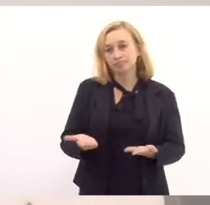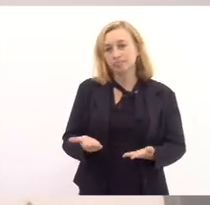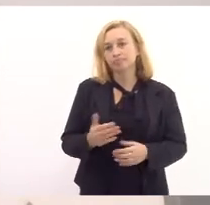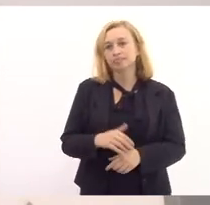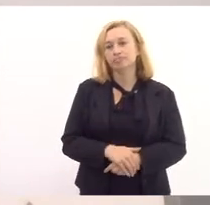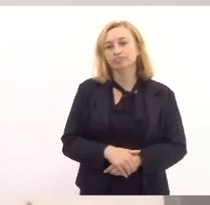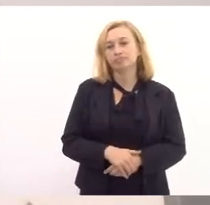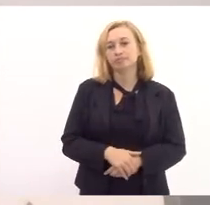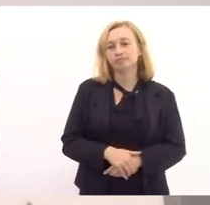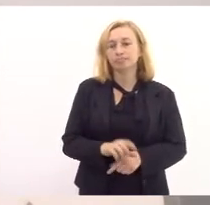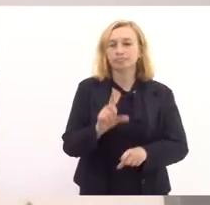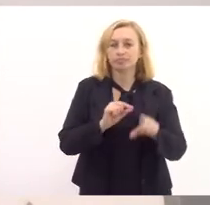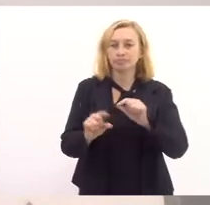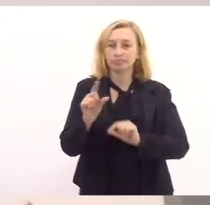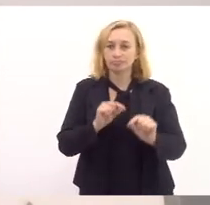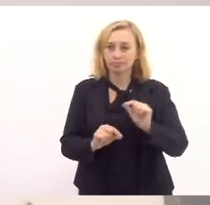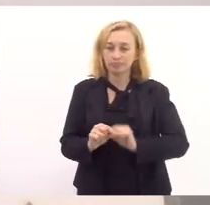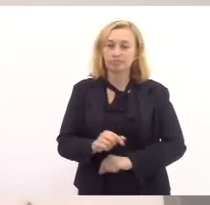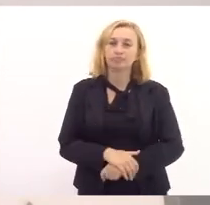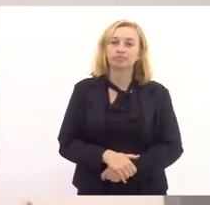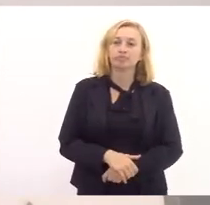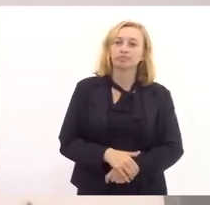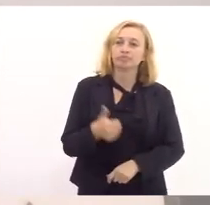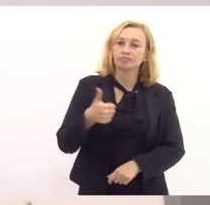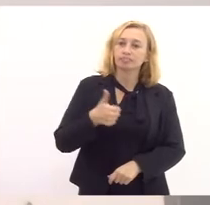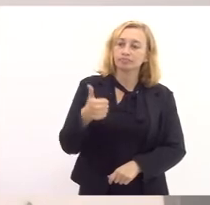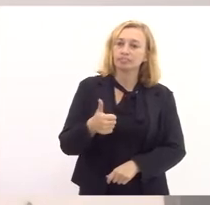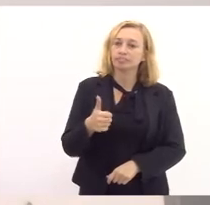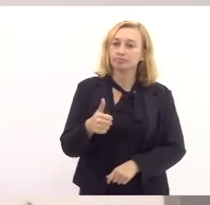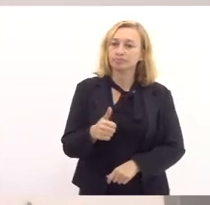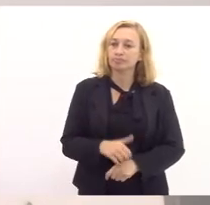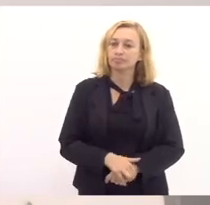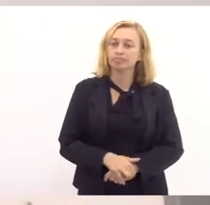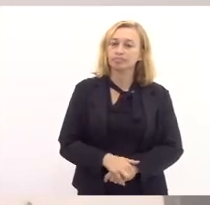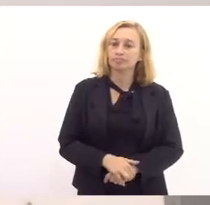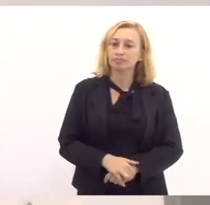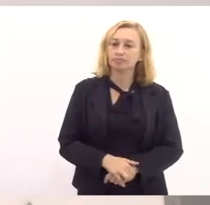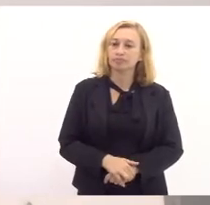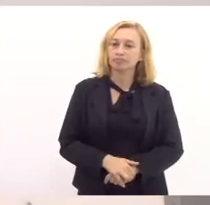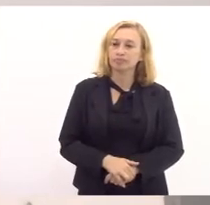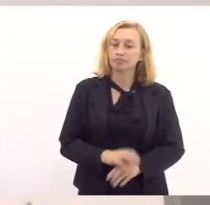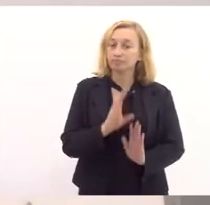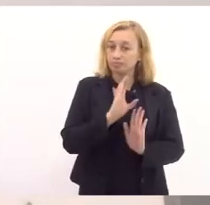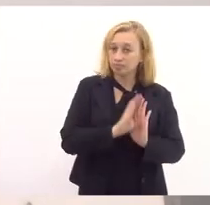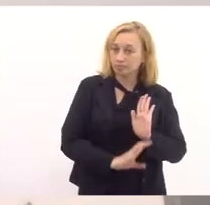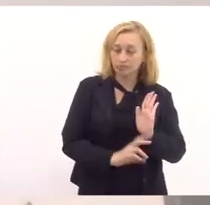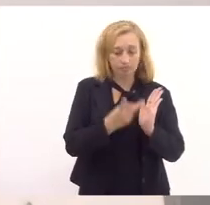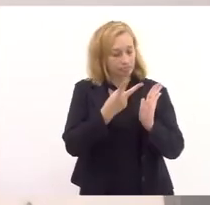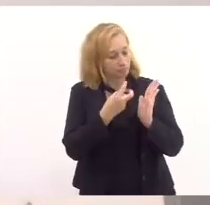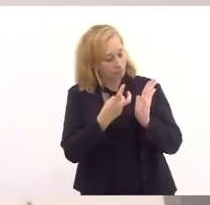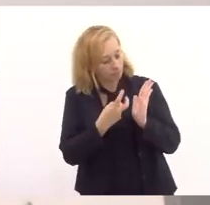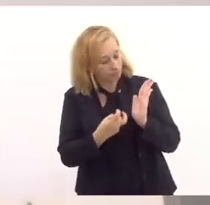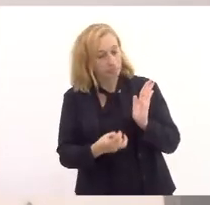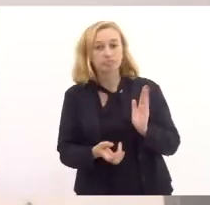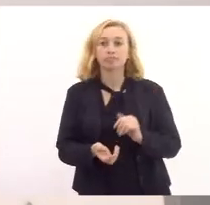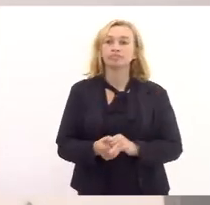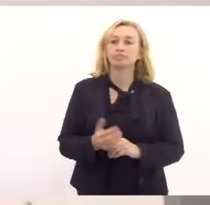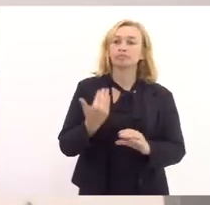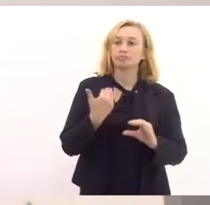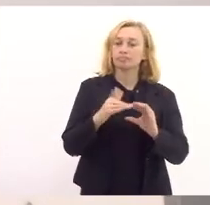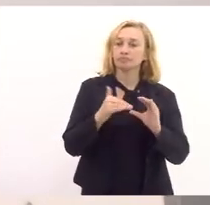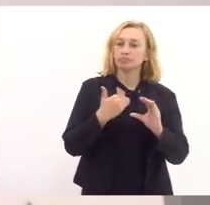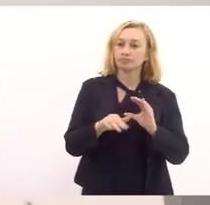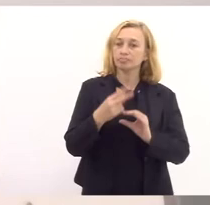deviam ser escolhidos, primeiro numa seleção curricular. Deveria mandar